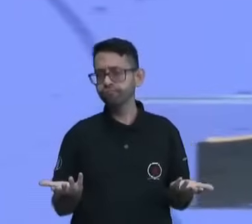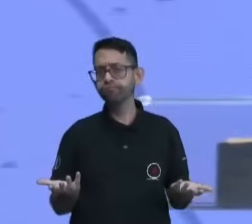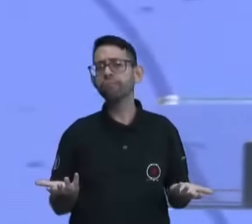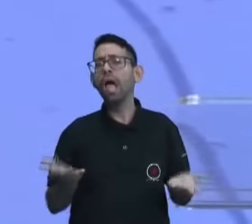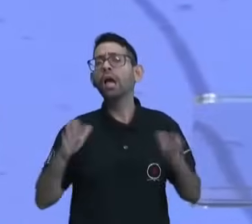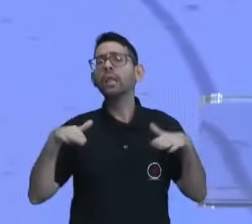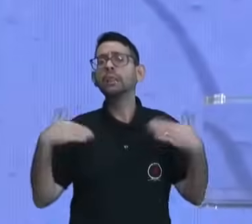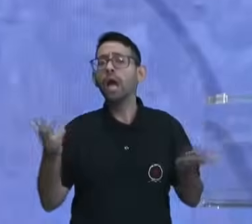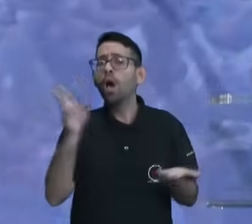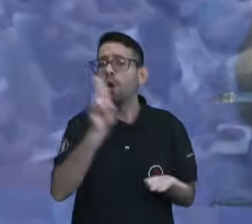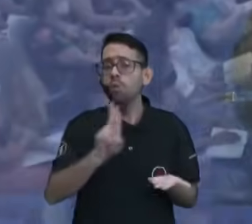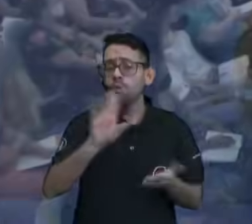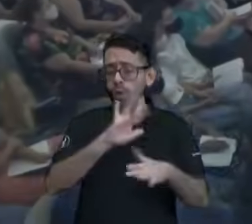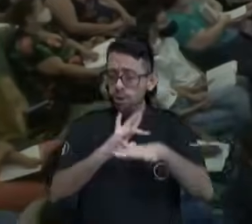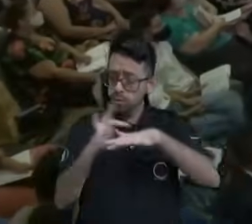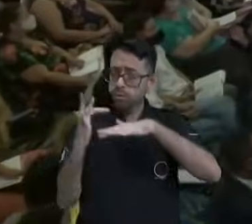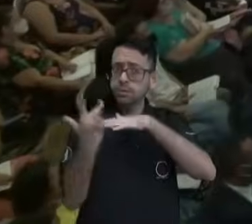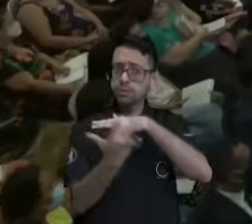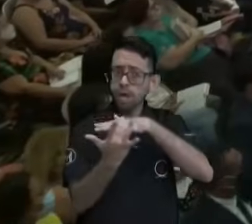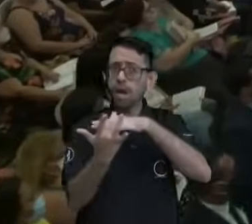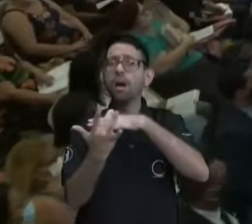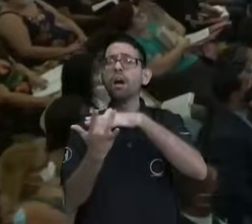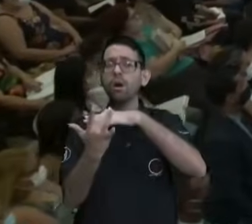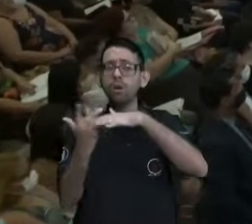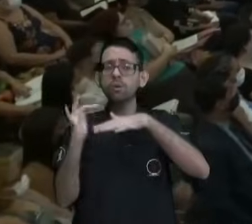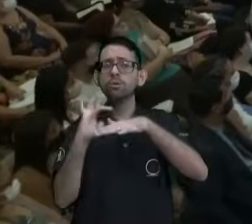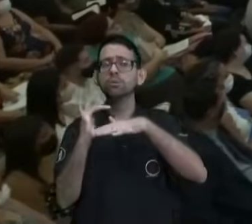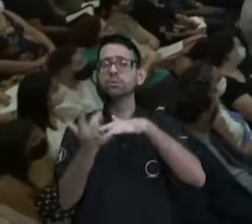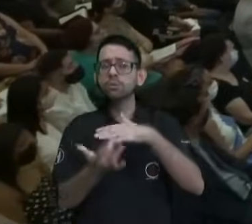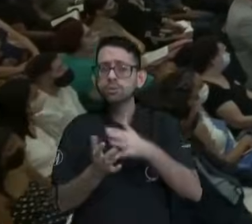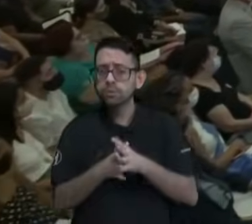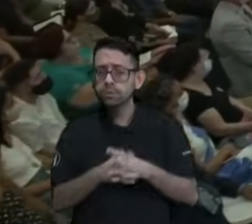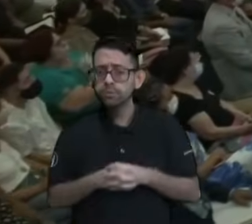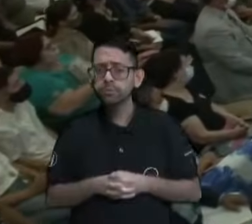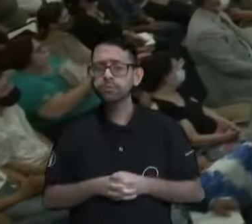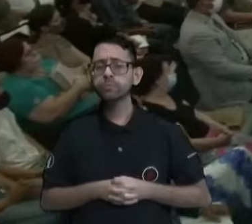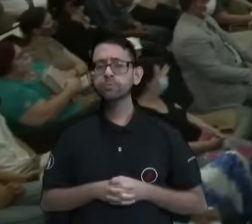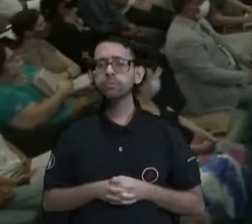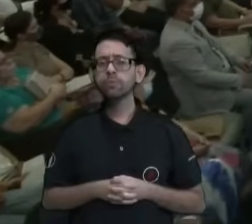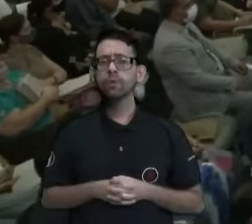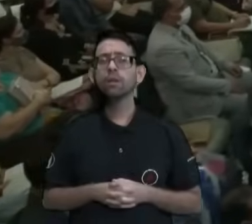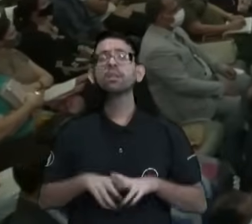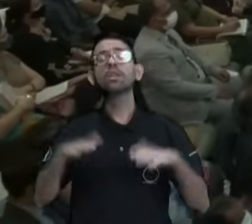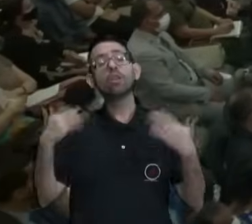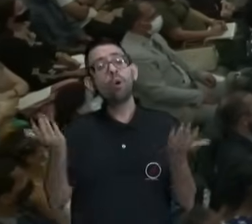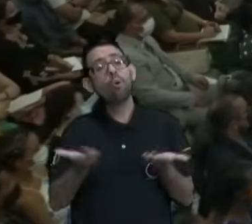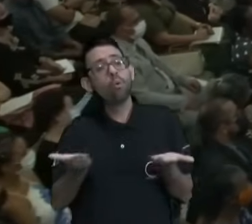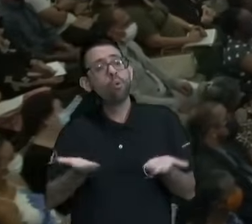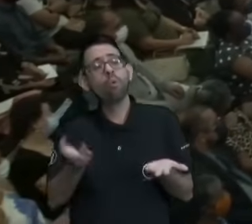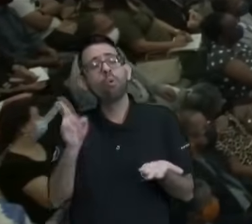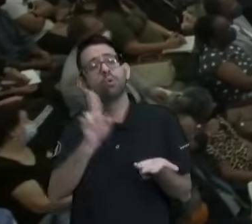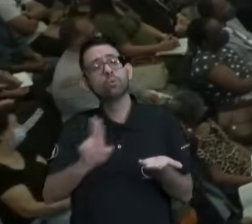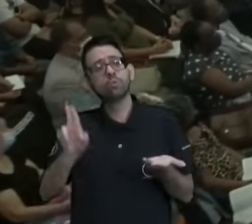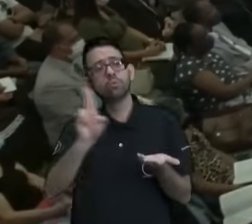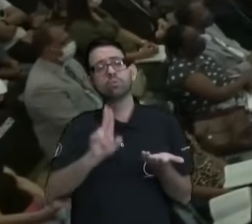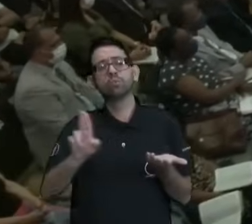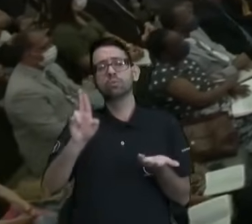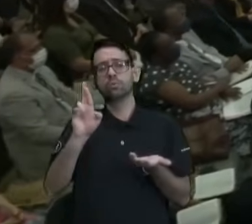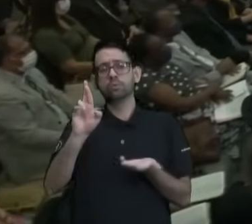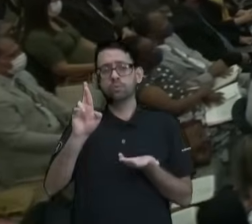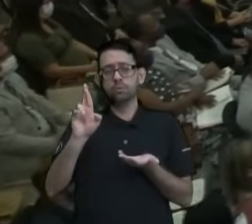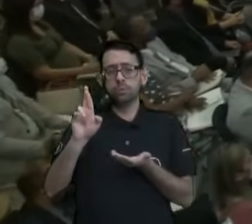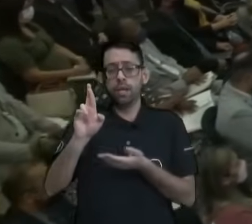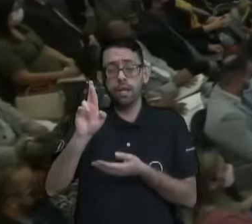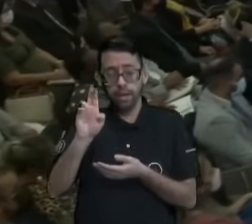redes sociais passaram a ter essa audiência então nós diminuímos Hoje nós estamos na Rede TV sábado 9 horas tinha